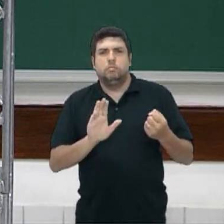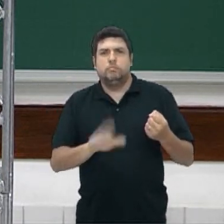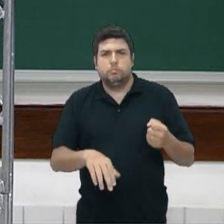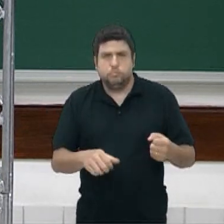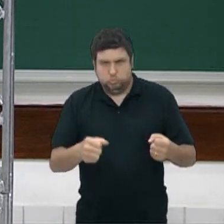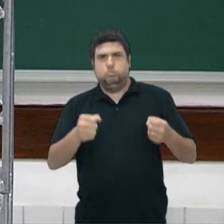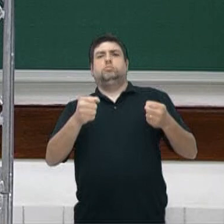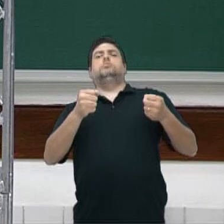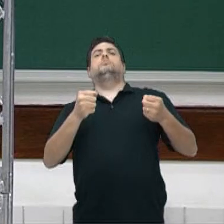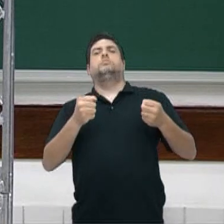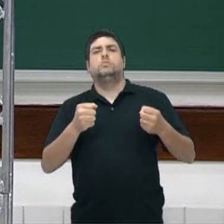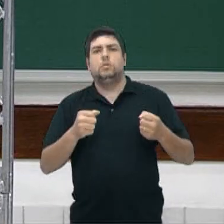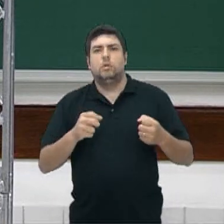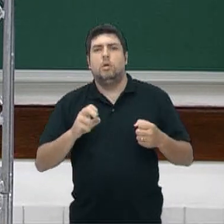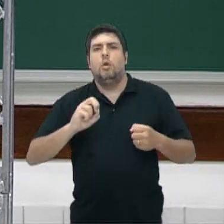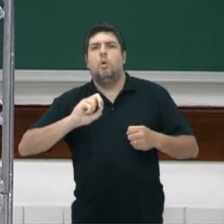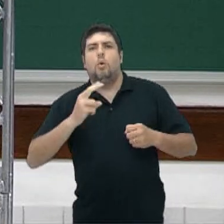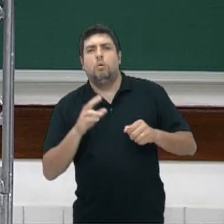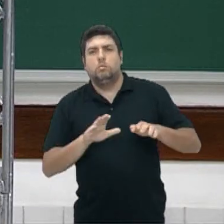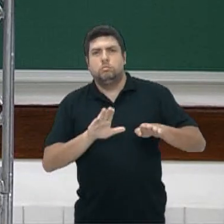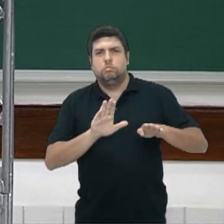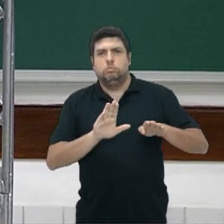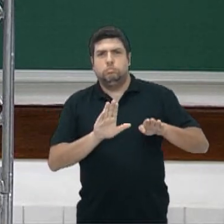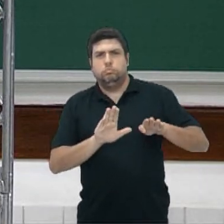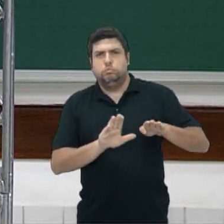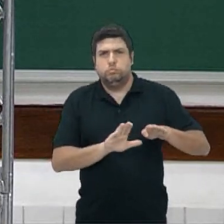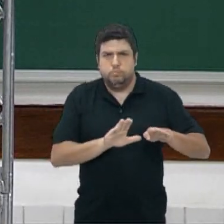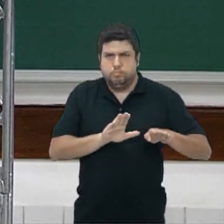ou, por exemplo, uma brecada e